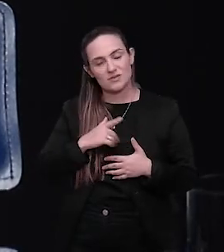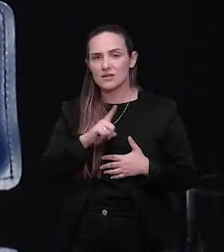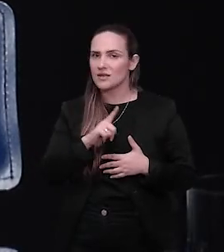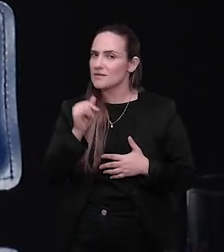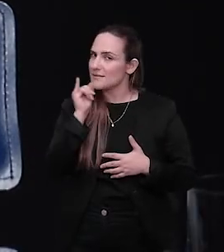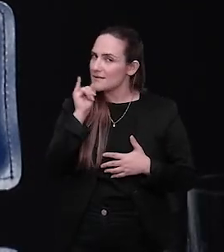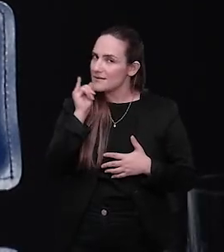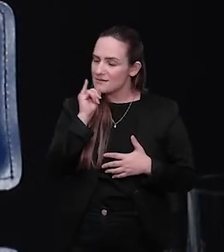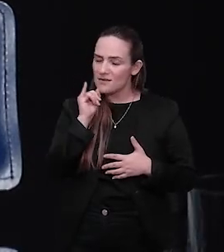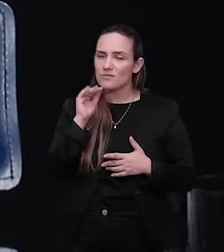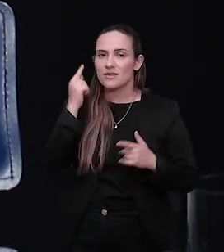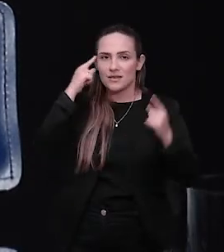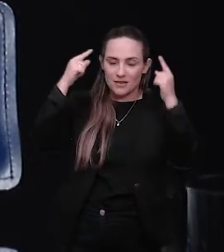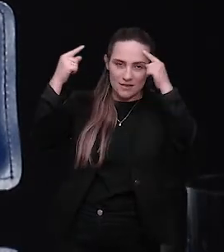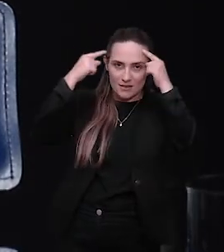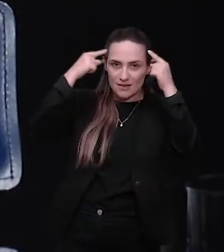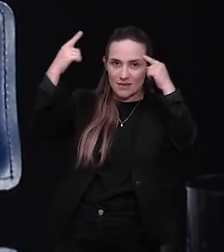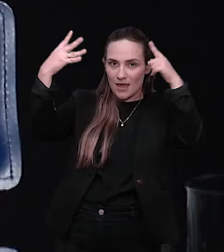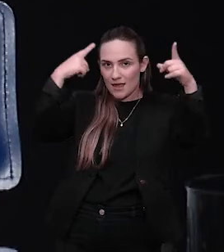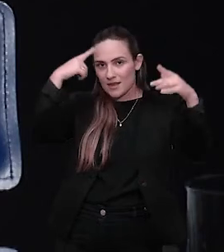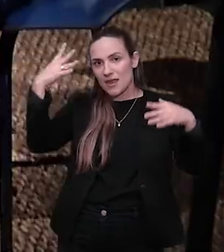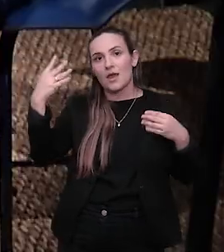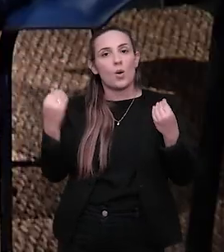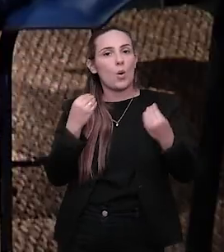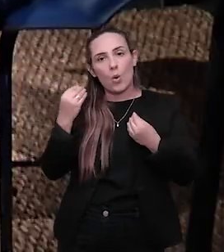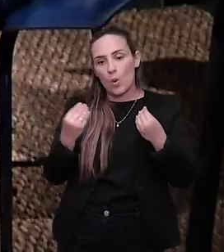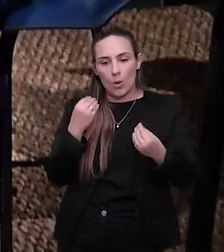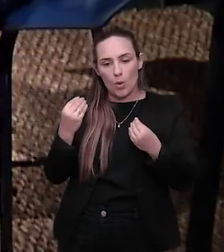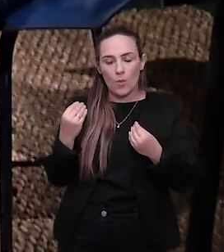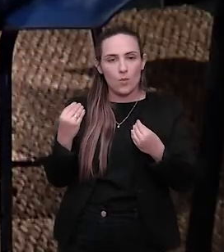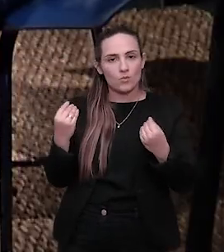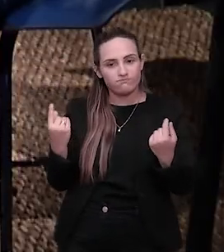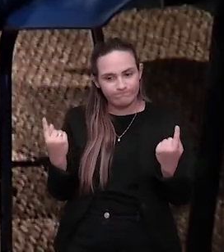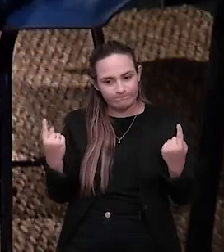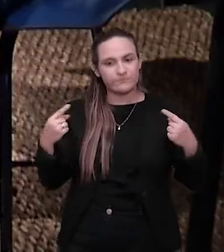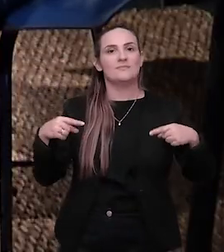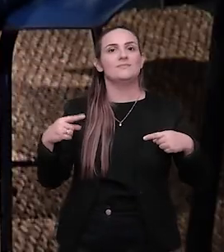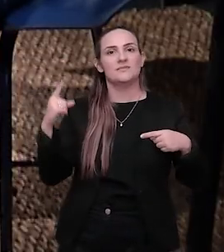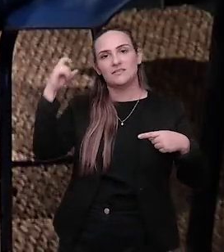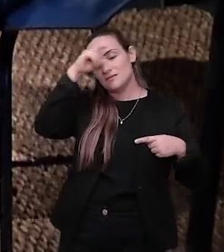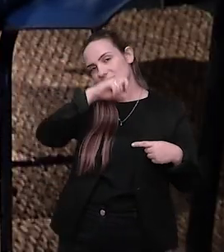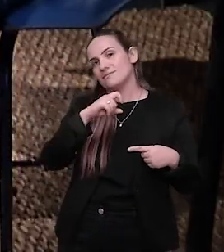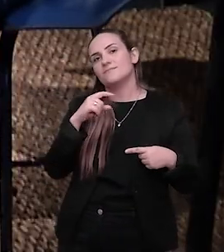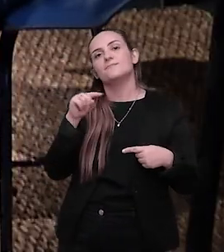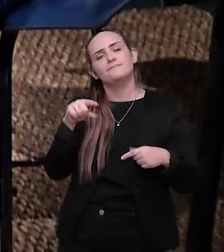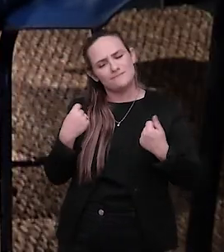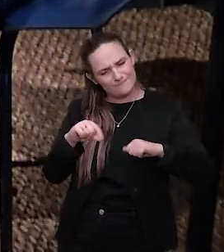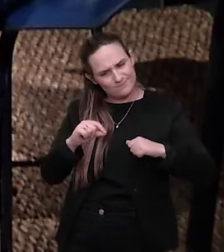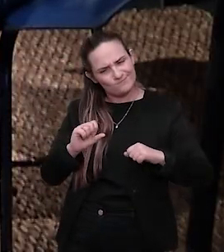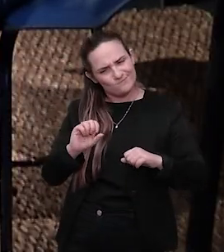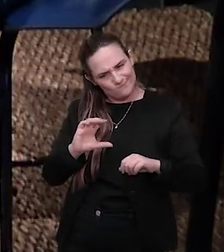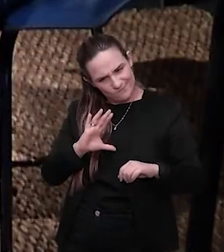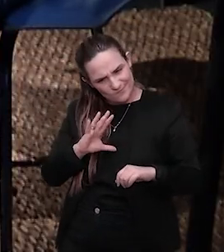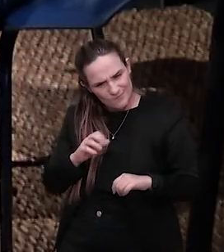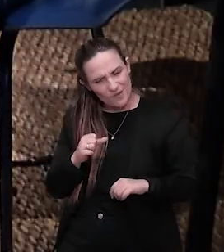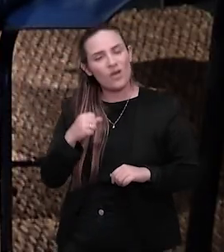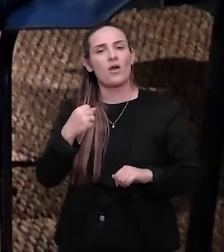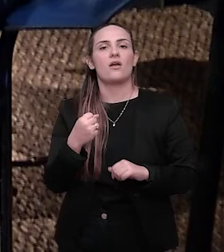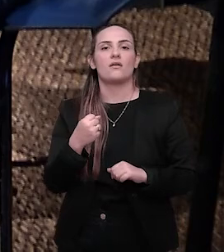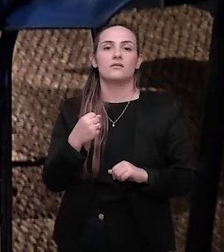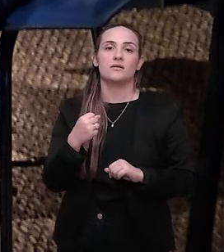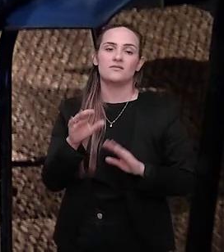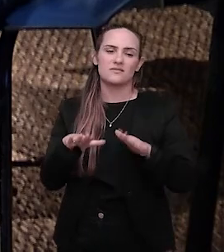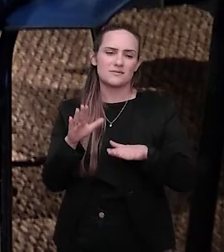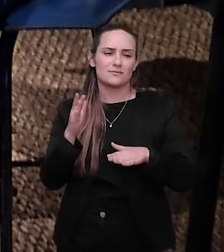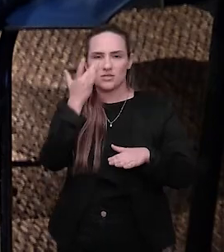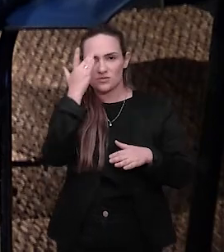exemplos, né? Muitas ideias de como lidar com o estudo, com a dificuldade e esse entusiasmo, né, doutor Alexandre? A gente não pode jamais, qualquer cargo, às vezes